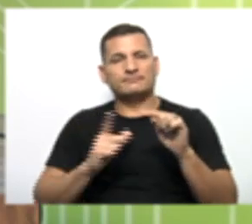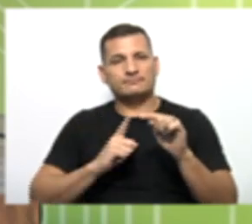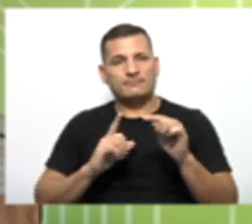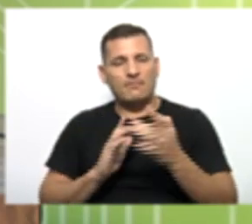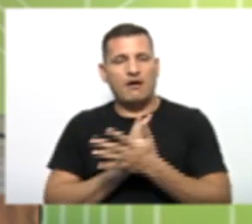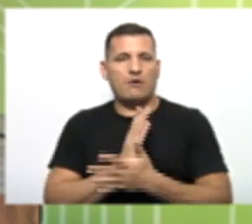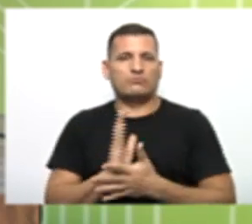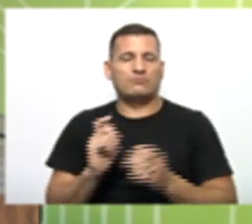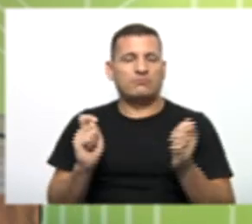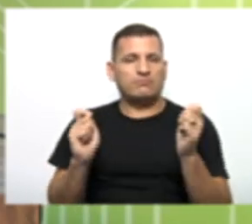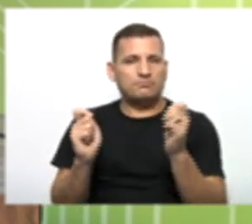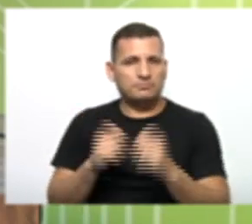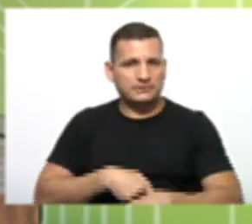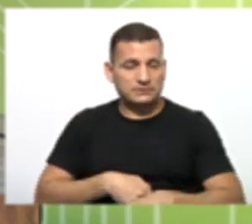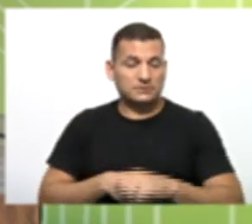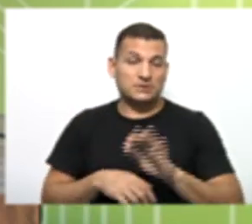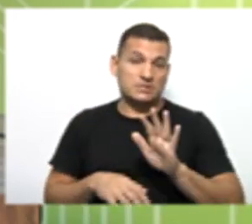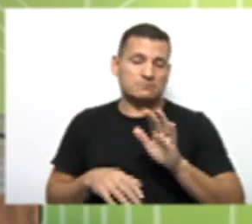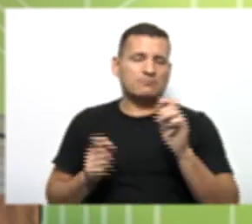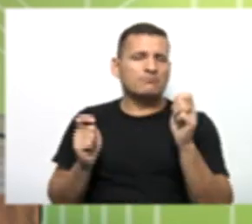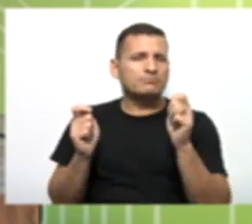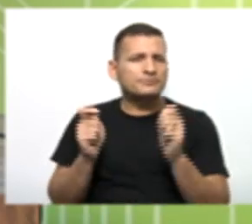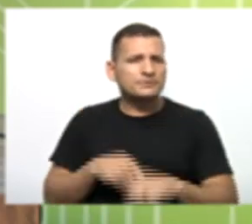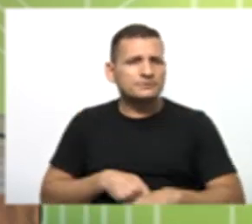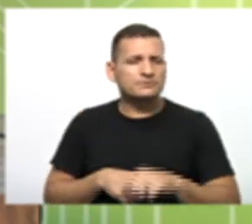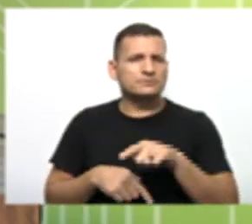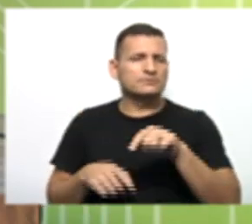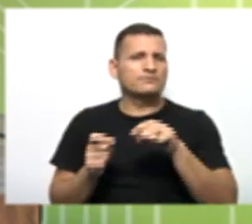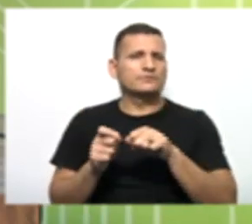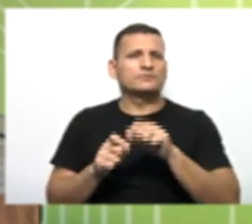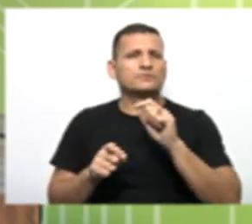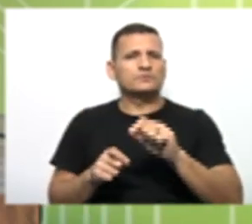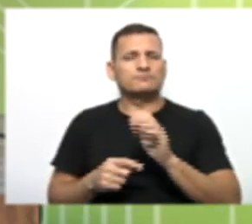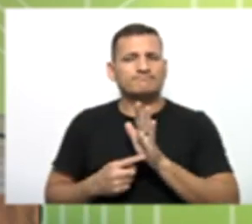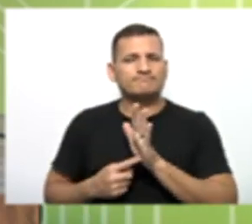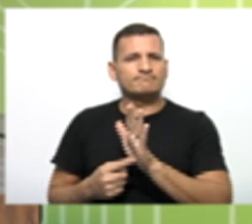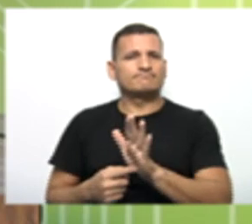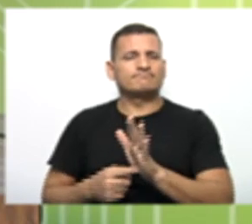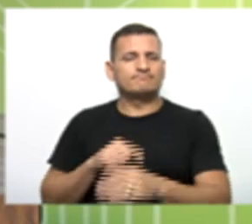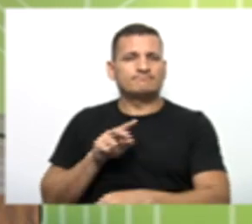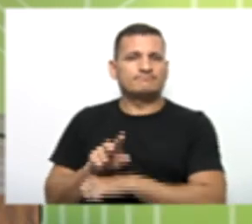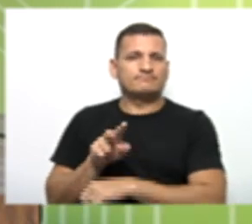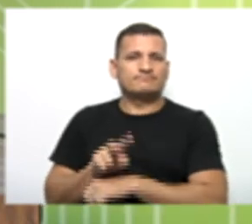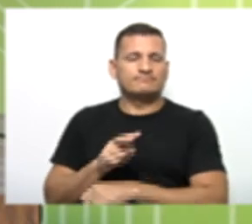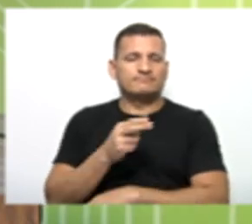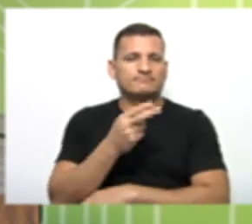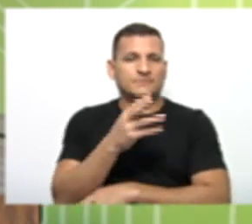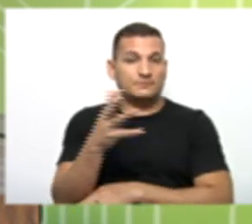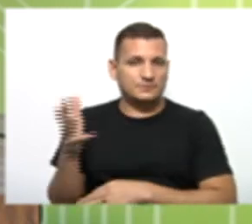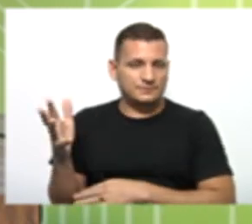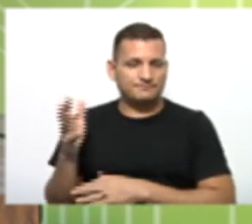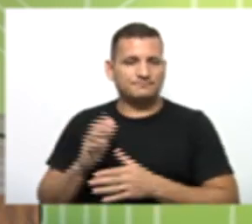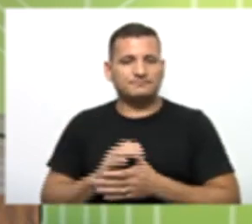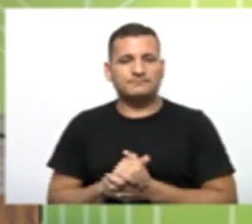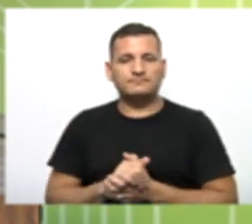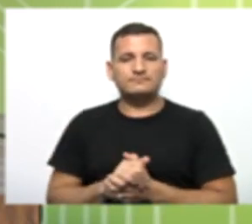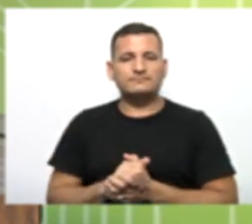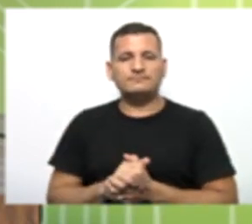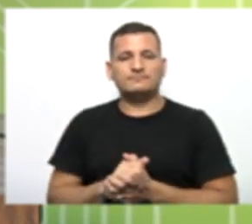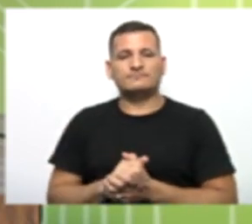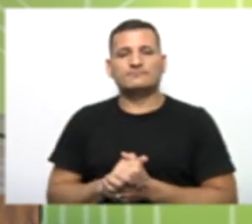eles, realizando essas competências deles, vão contribuir para a preservação do meio ambiente. E dentro dessas